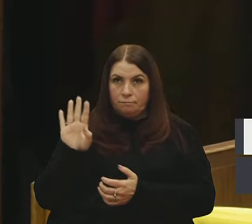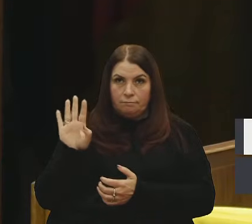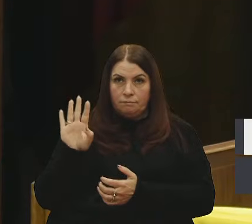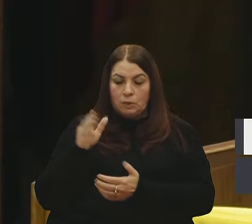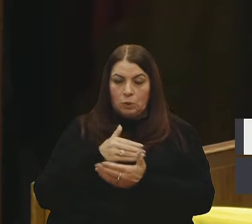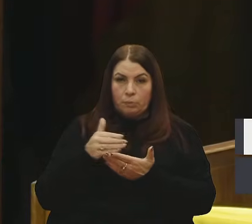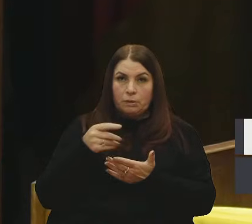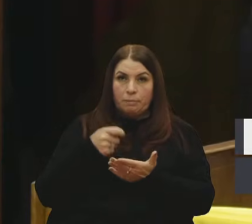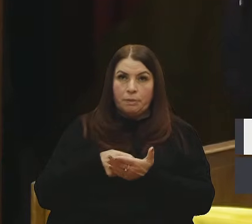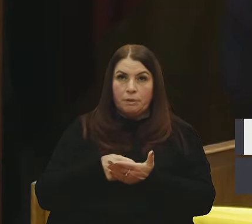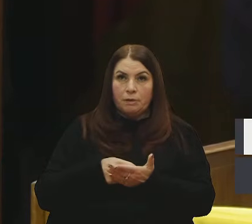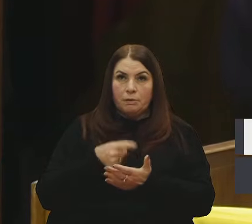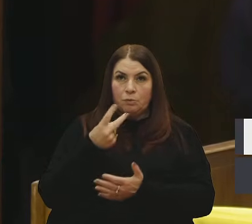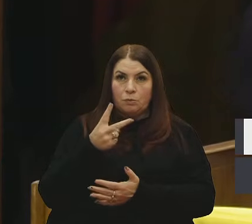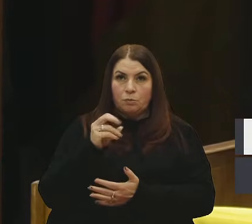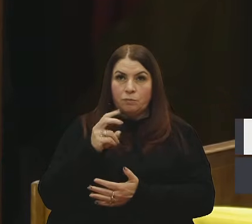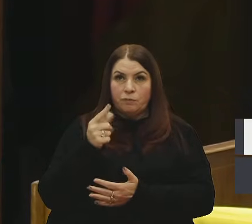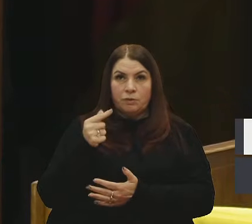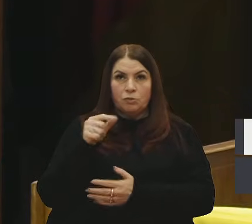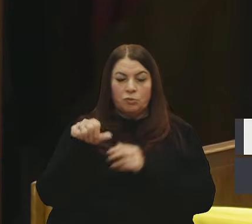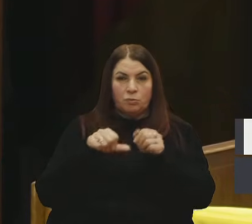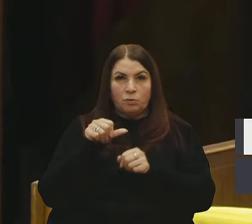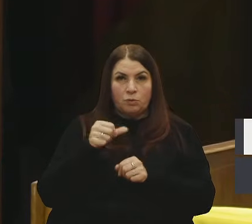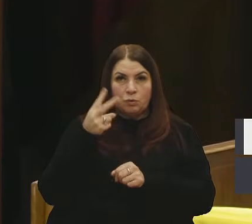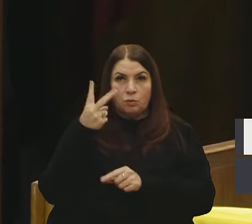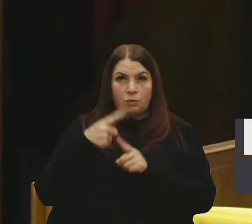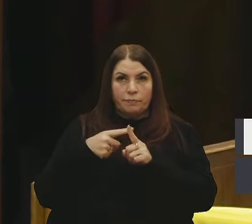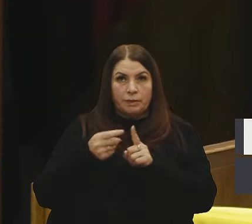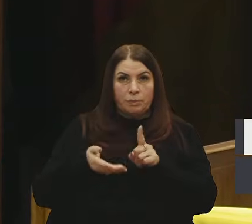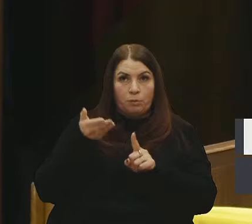começaram a pagar em 2027, já foi reajustado 2 vezes.